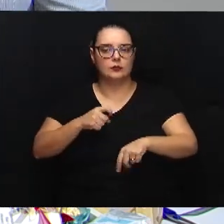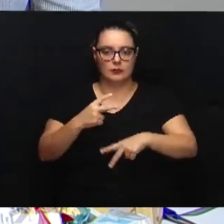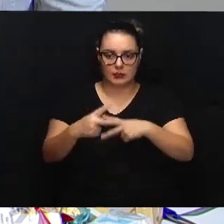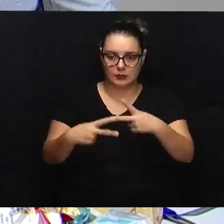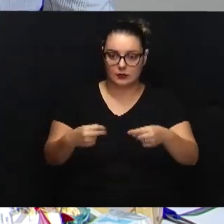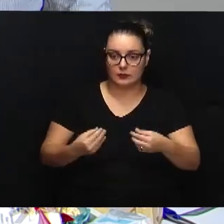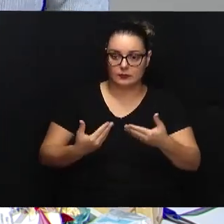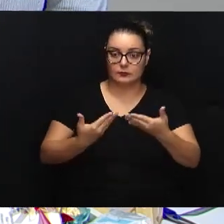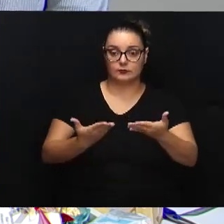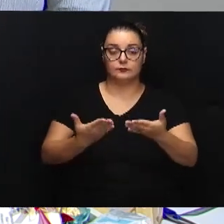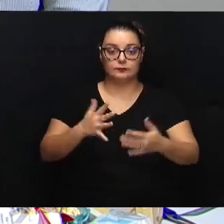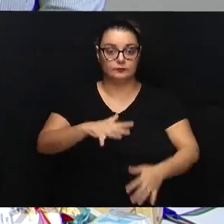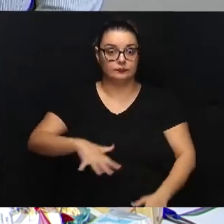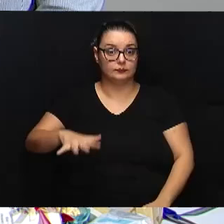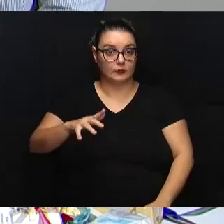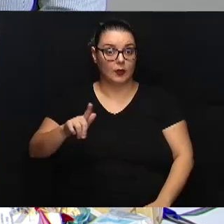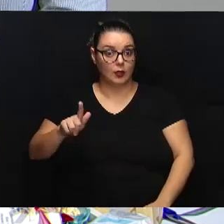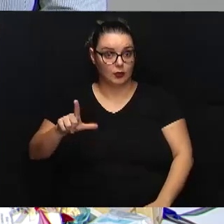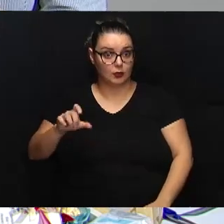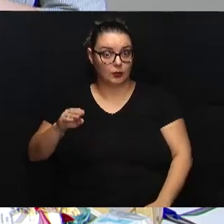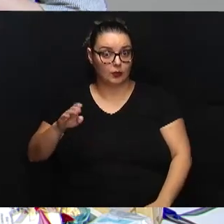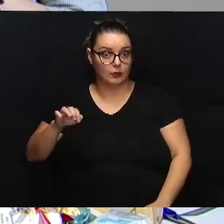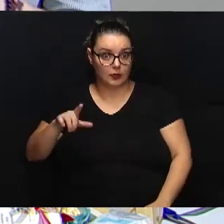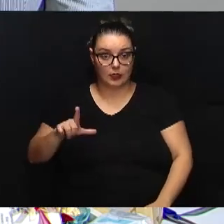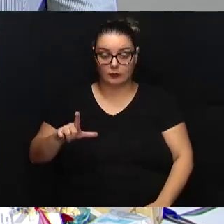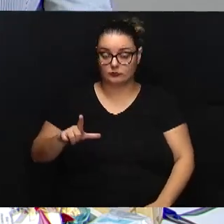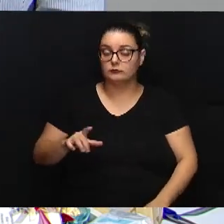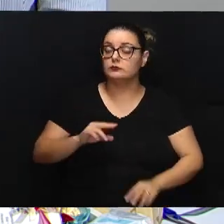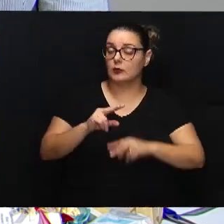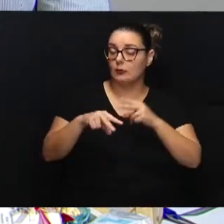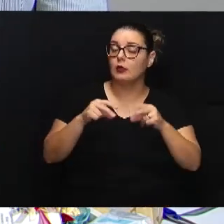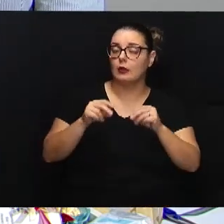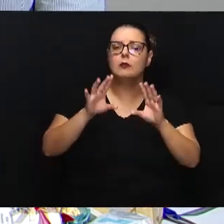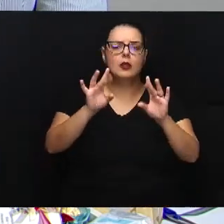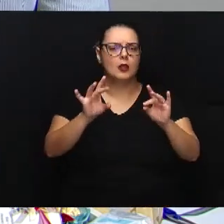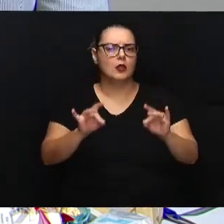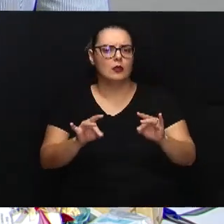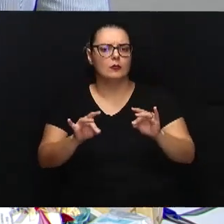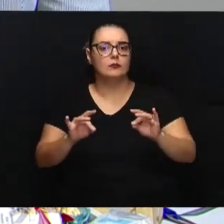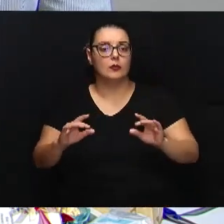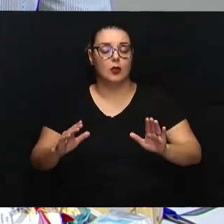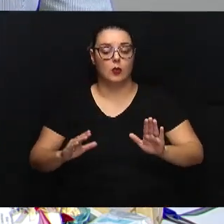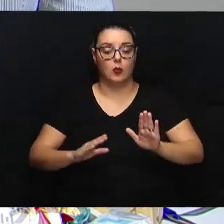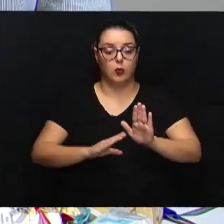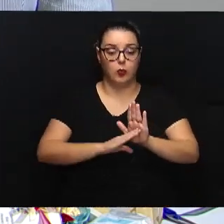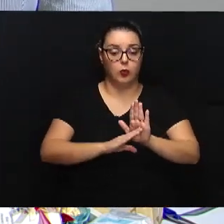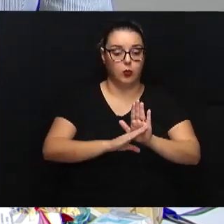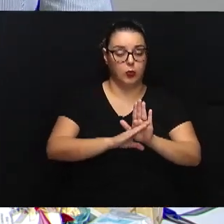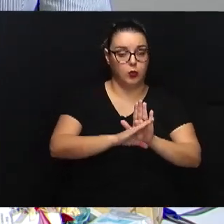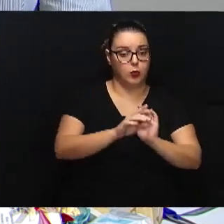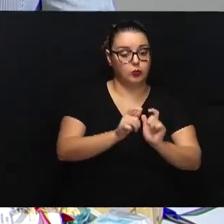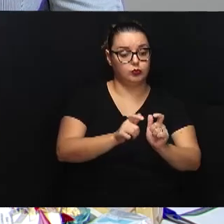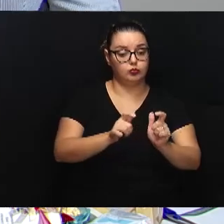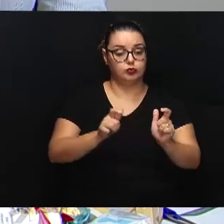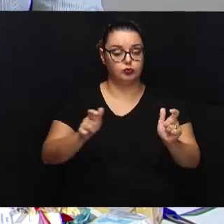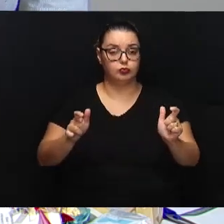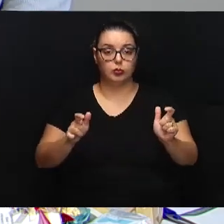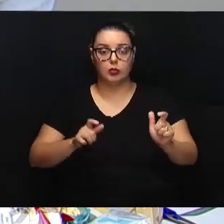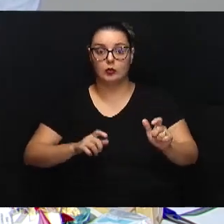mercado global de presentes personalizados está em franco crescimento, com uma expectativa de aumento